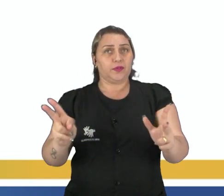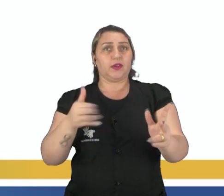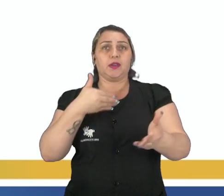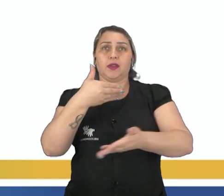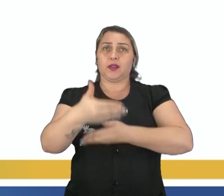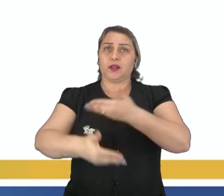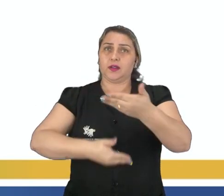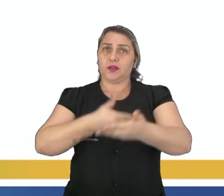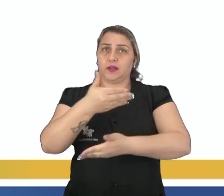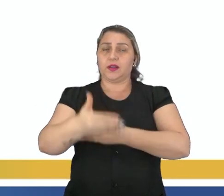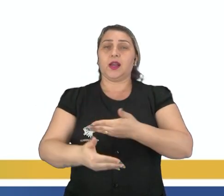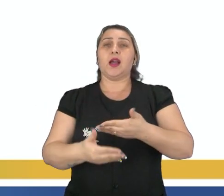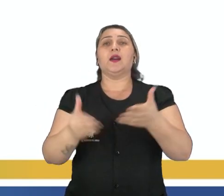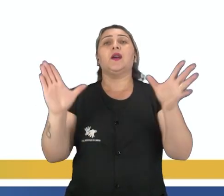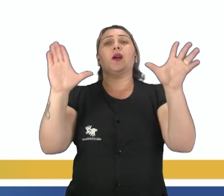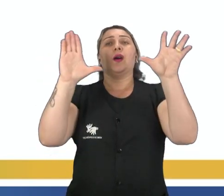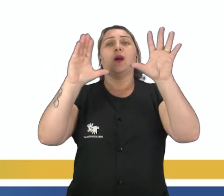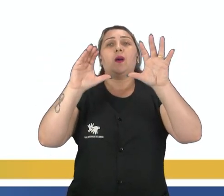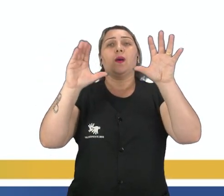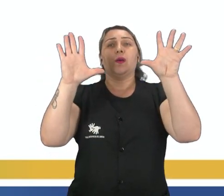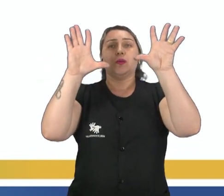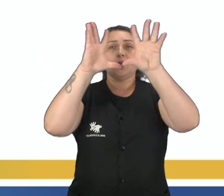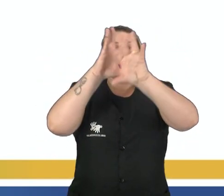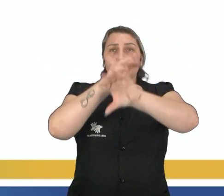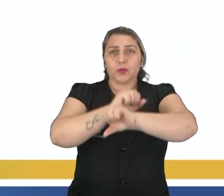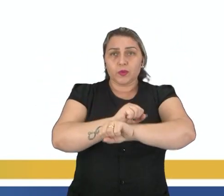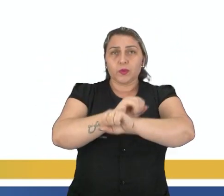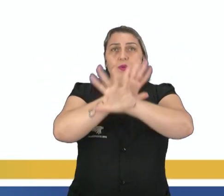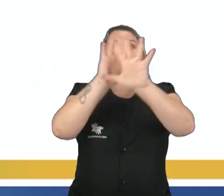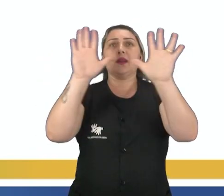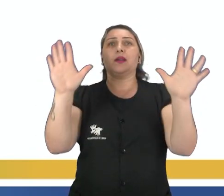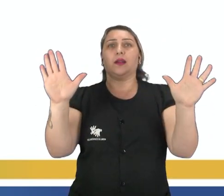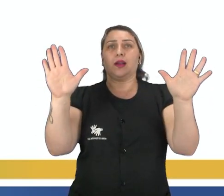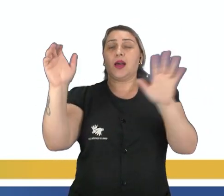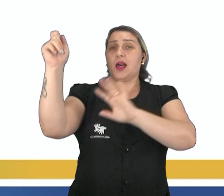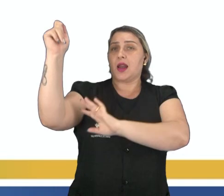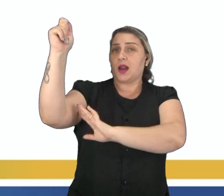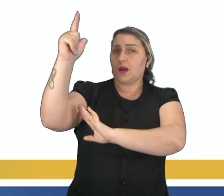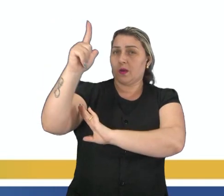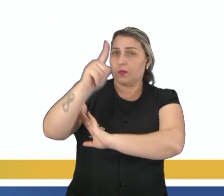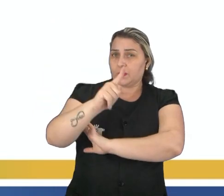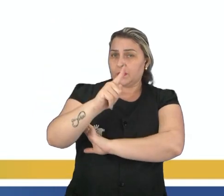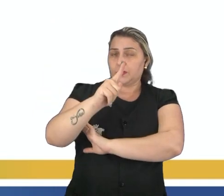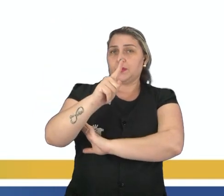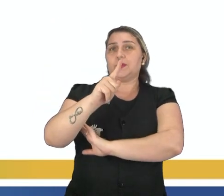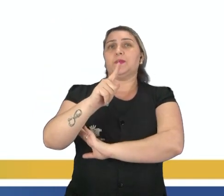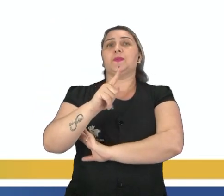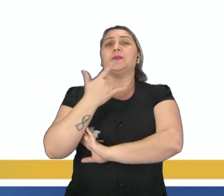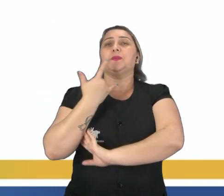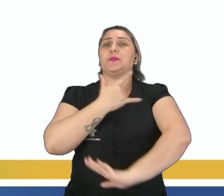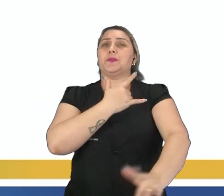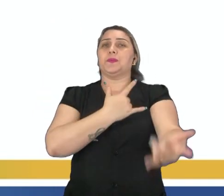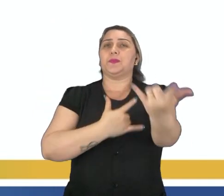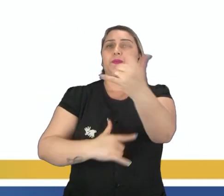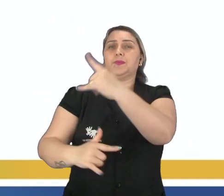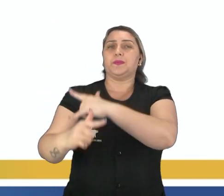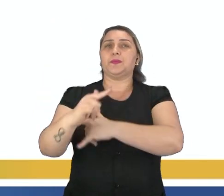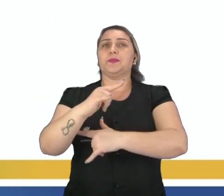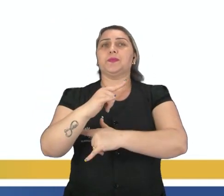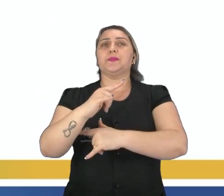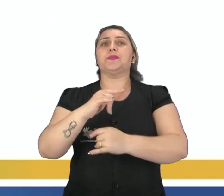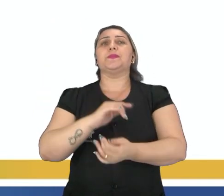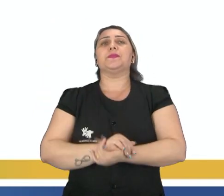gente vai estar mais intenso, mais ativo, e os momentos que a gente vai estar, né, menos ativo, porque o nosso corpo vai estar